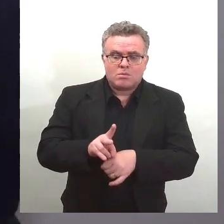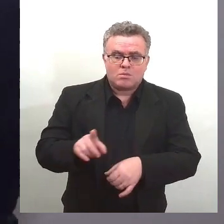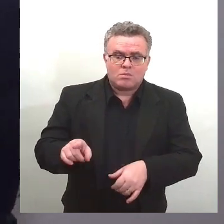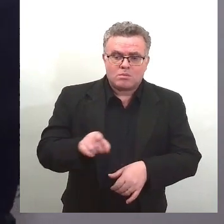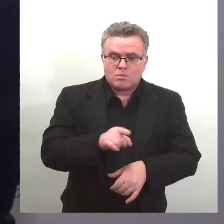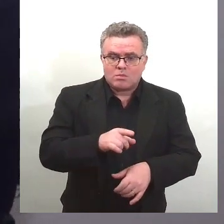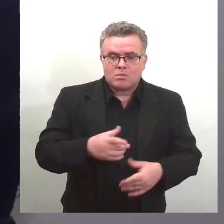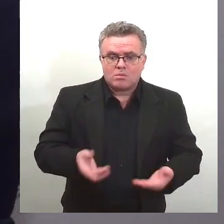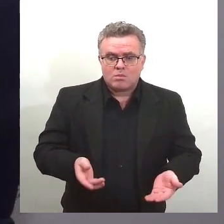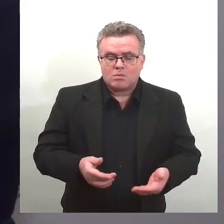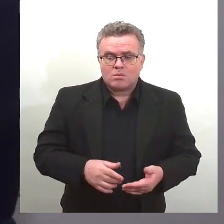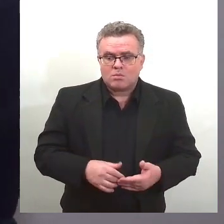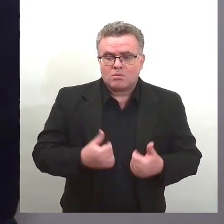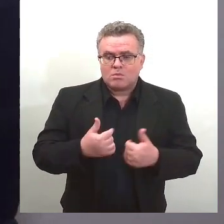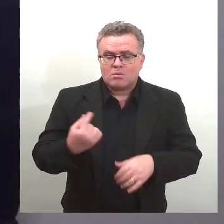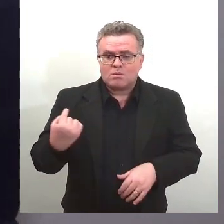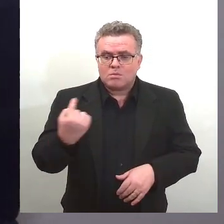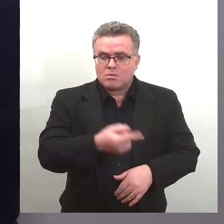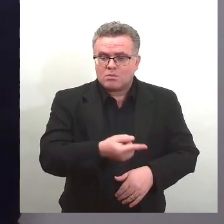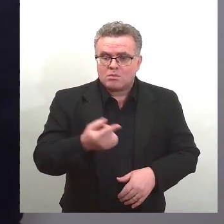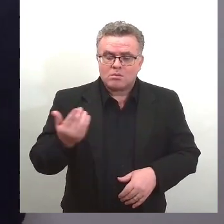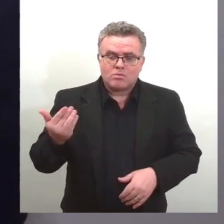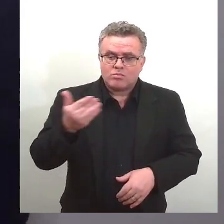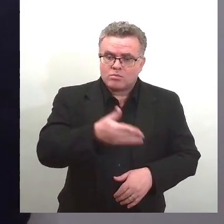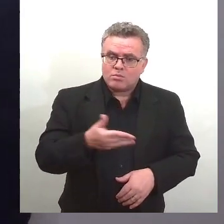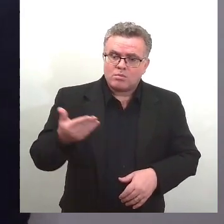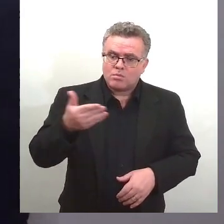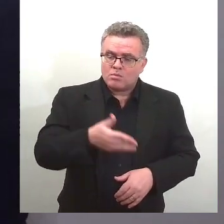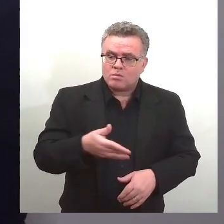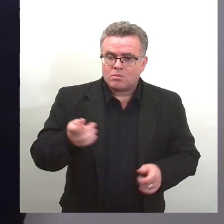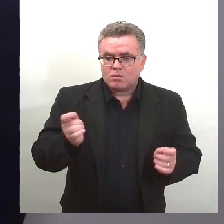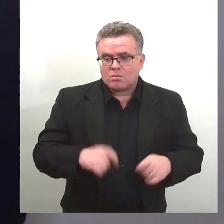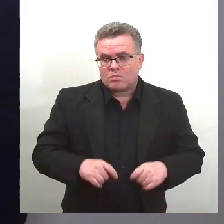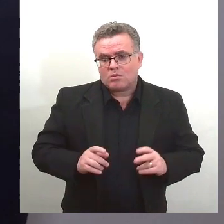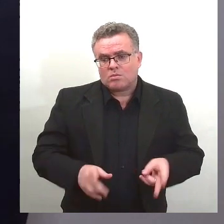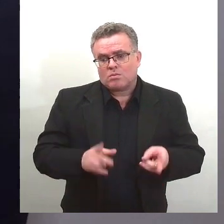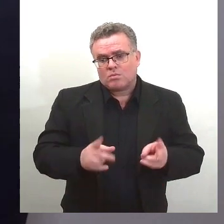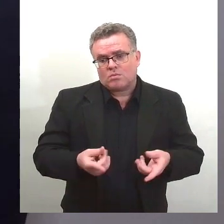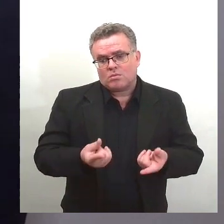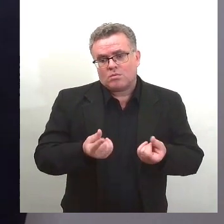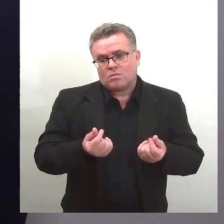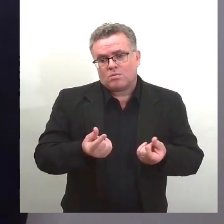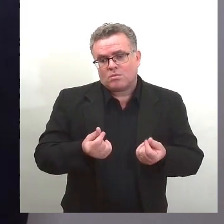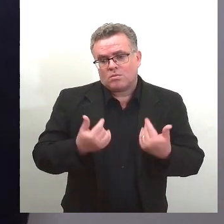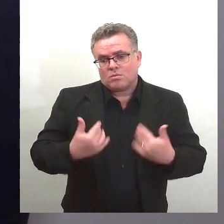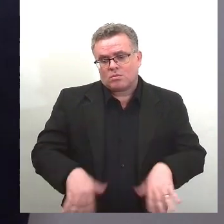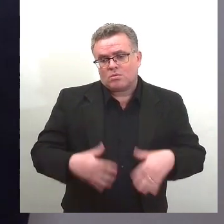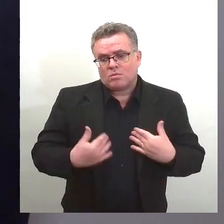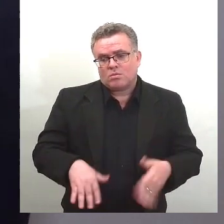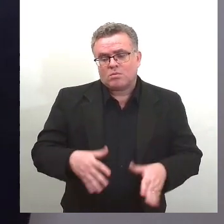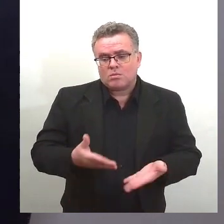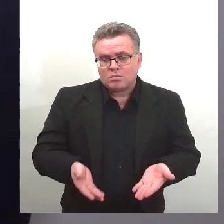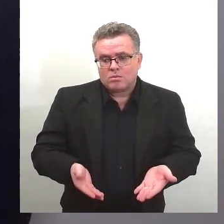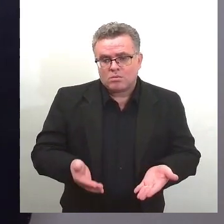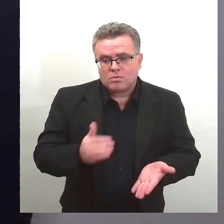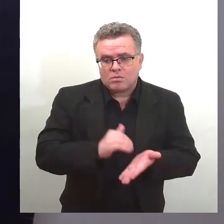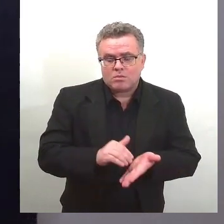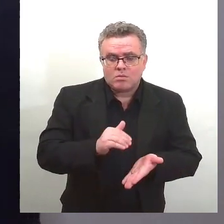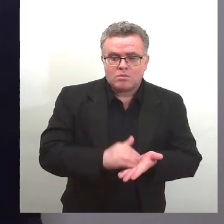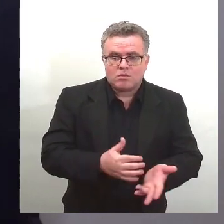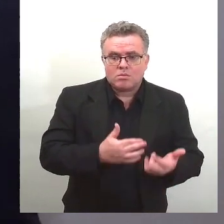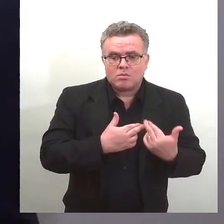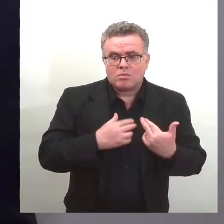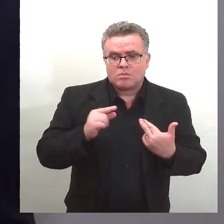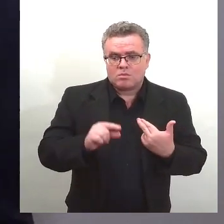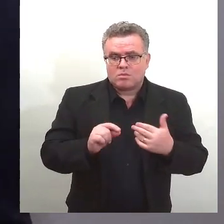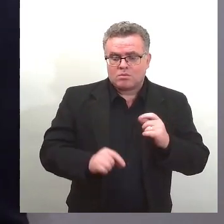transportar esses estudantes, é irrisório diante da receita da Secretaria de Educação, diante de tudo que é gasto com